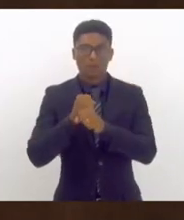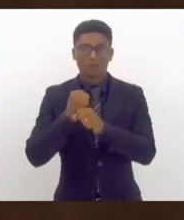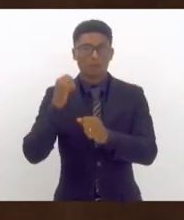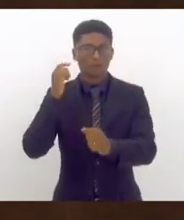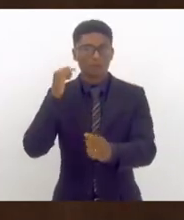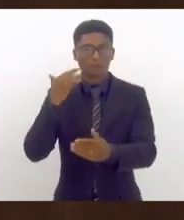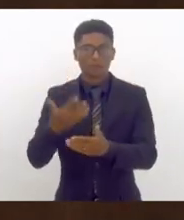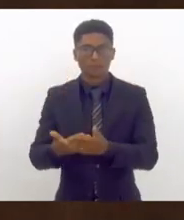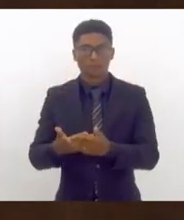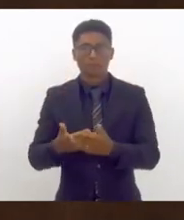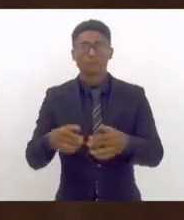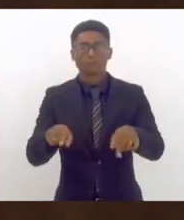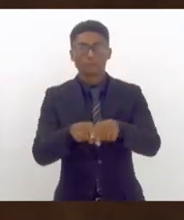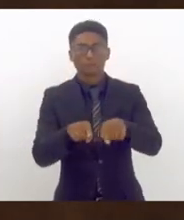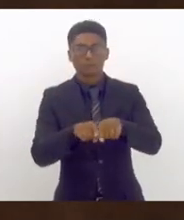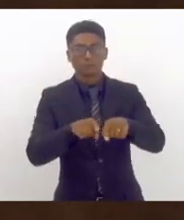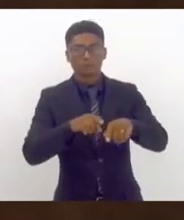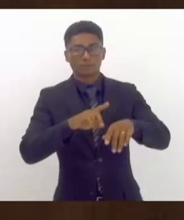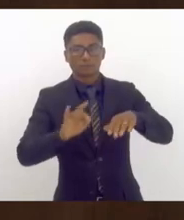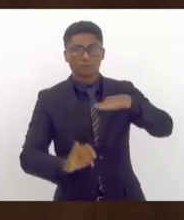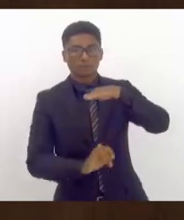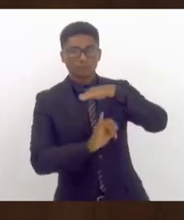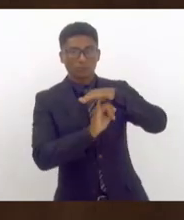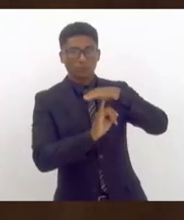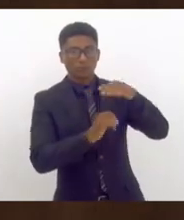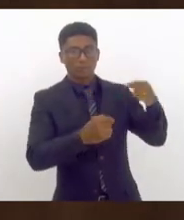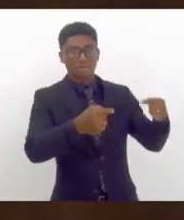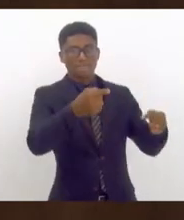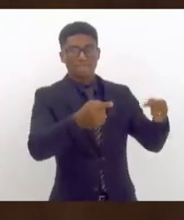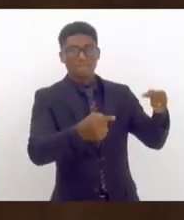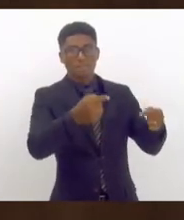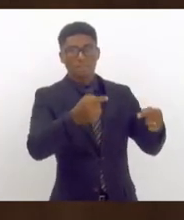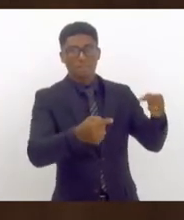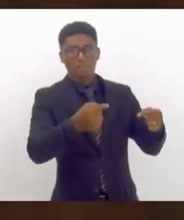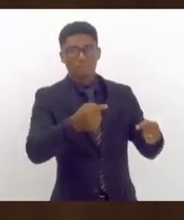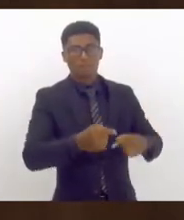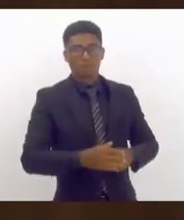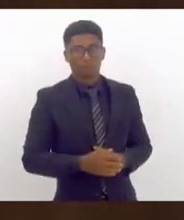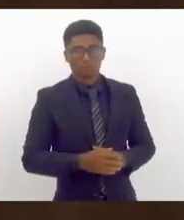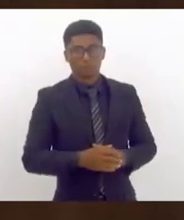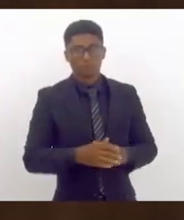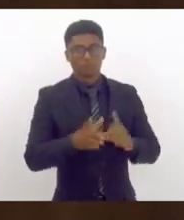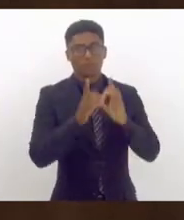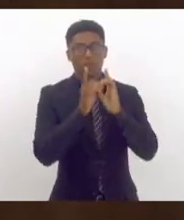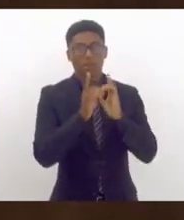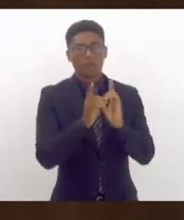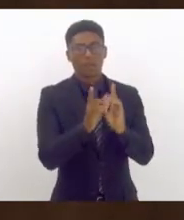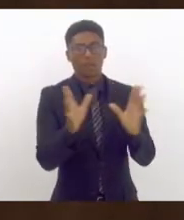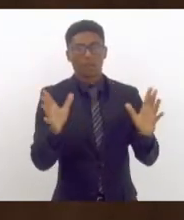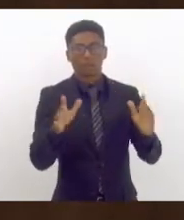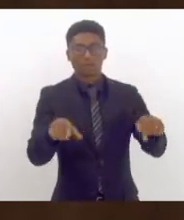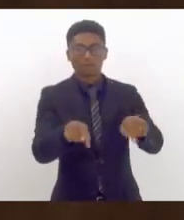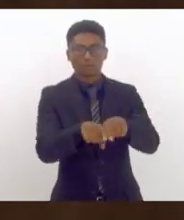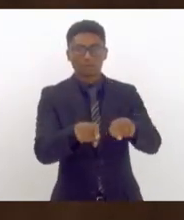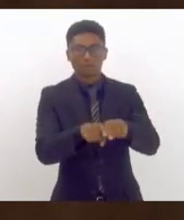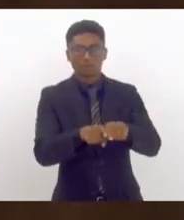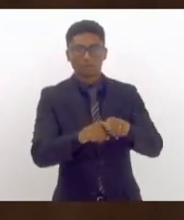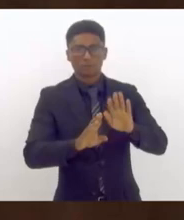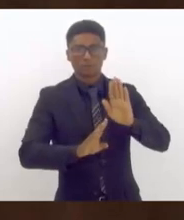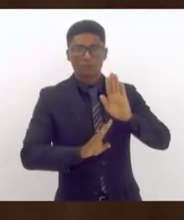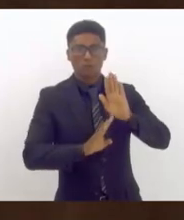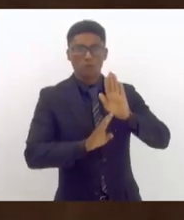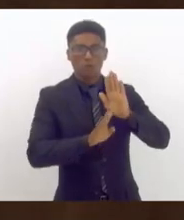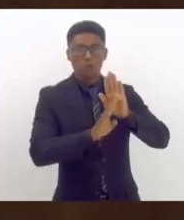as arenas institucionais da política, que são garantidas pelo exercício pleno da democracia, e o aumento